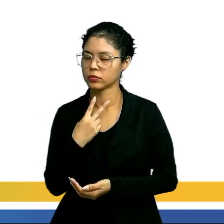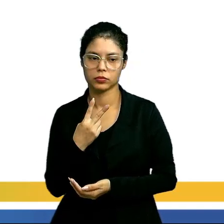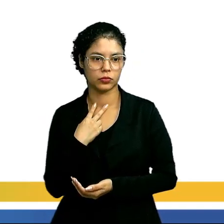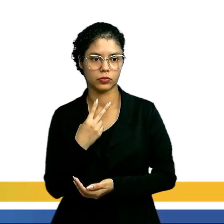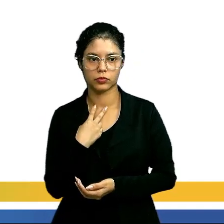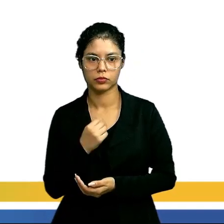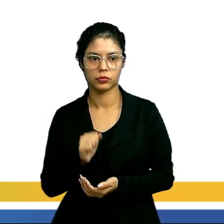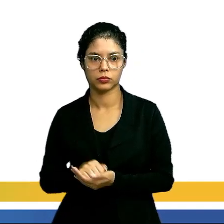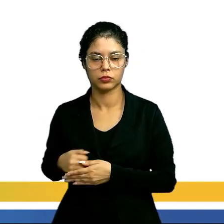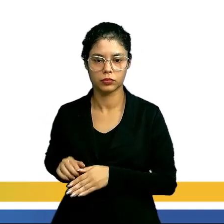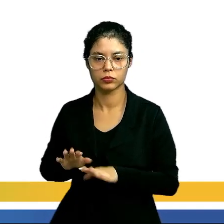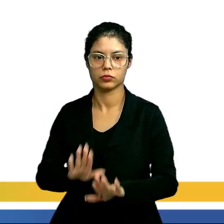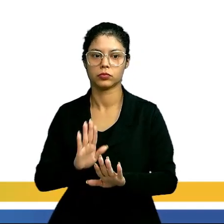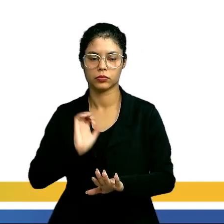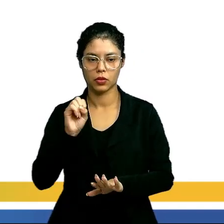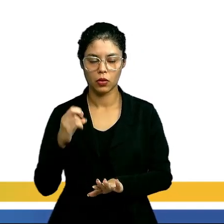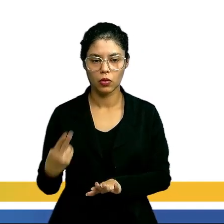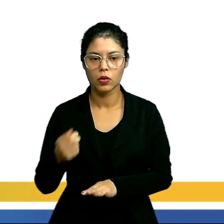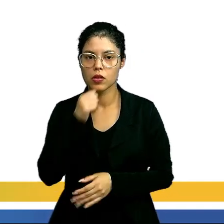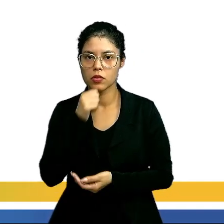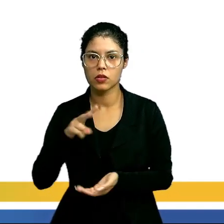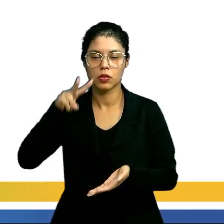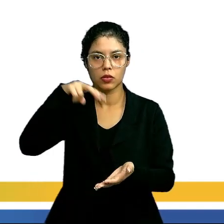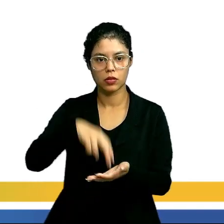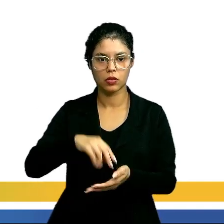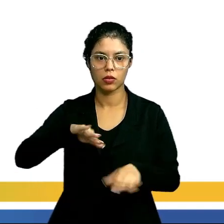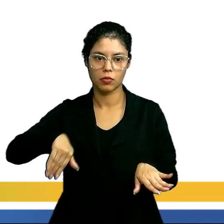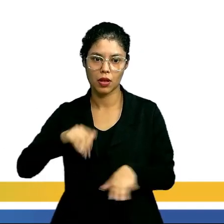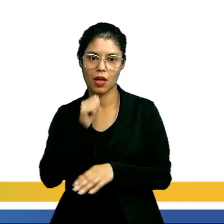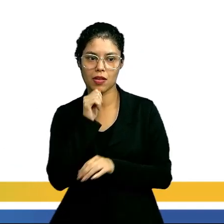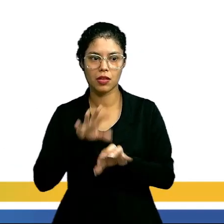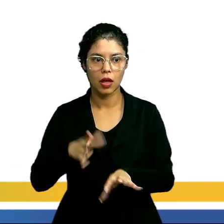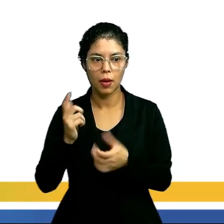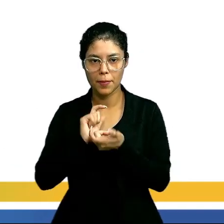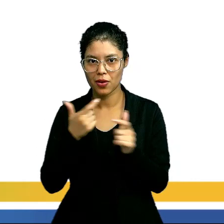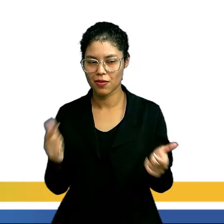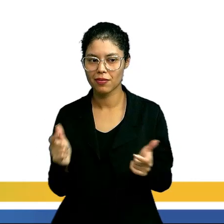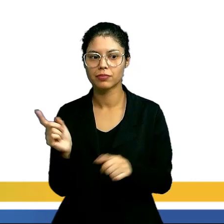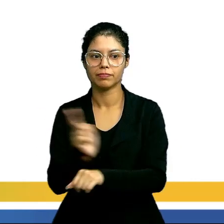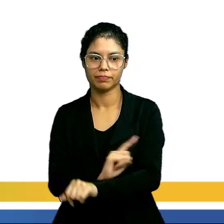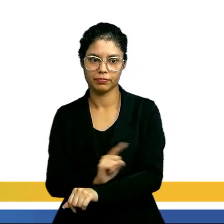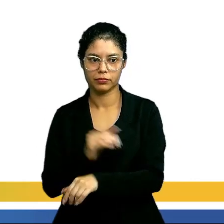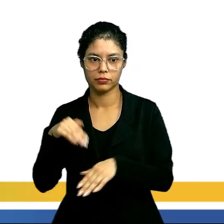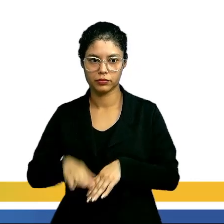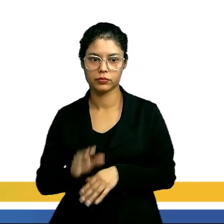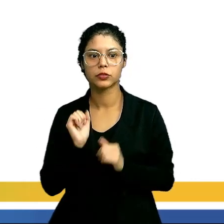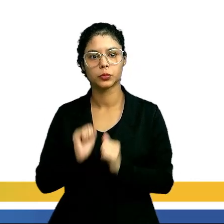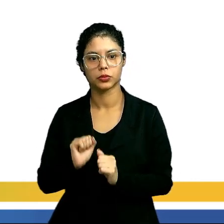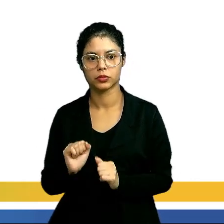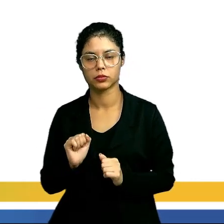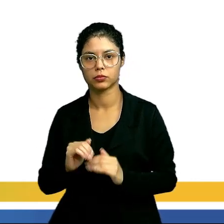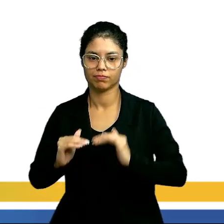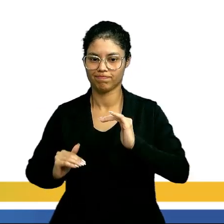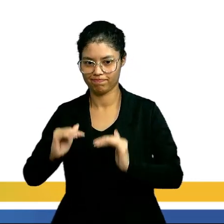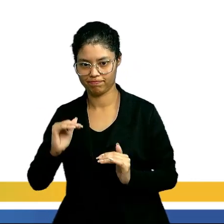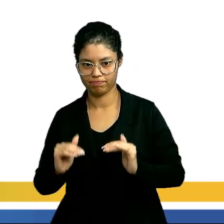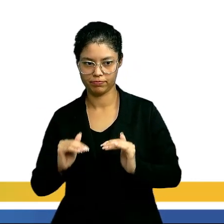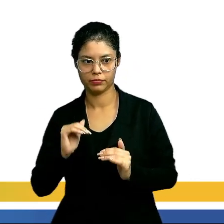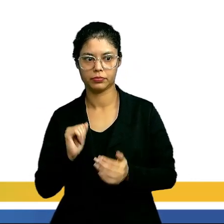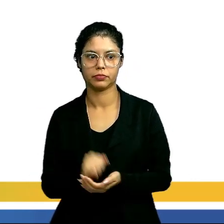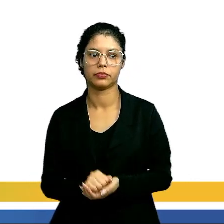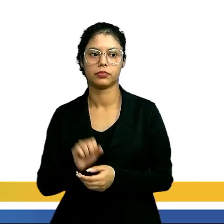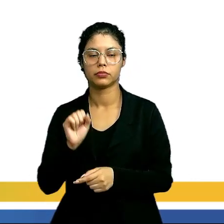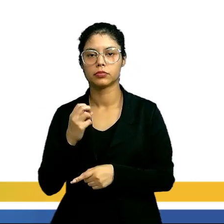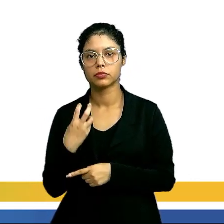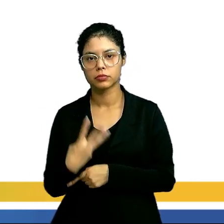Outra regra é não tomar impulso, ou seja, se jogar na pista a fim de obter maior velocidade de descida. Isso pode levá-lo a um